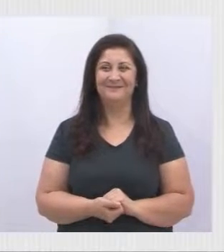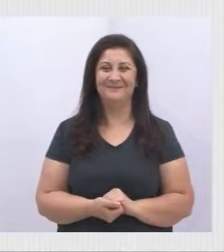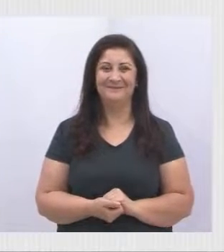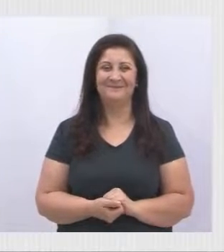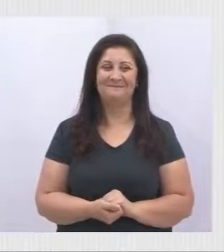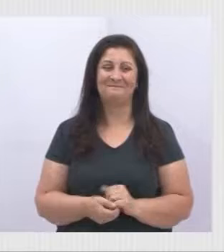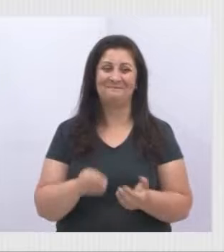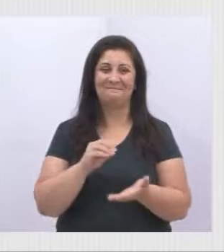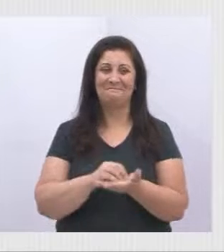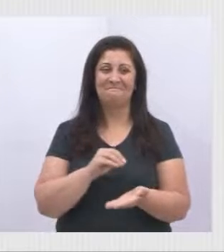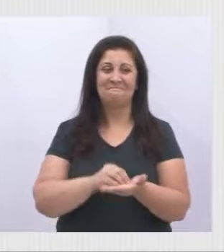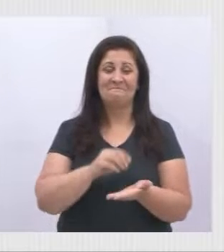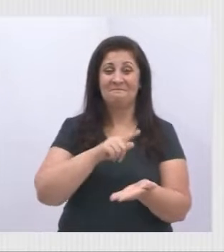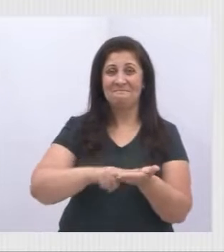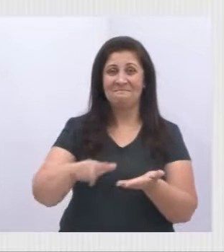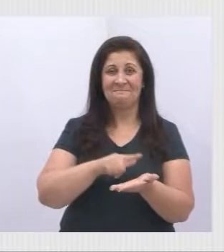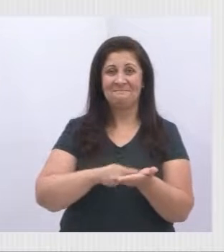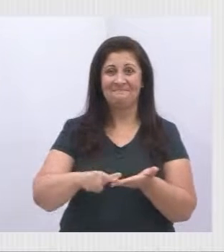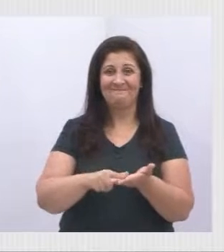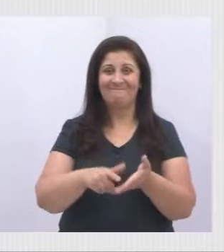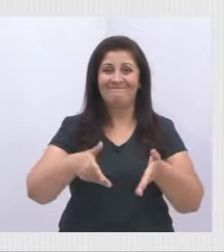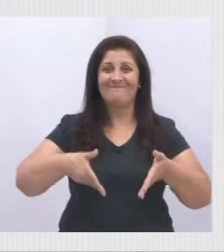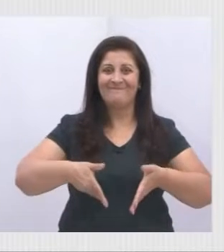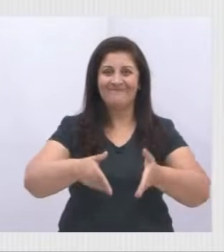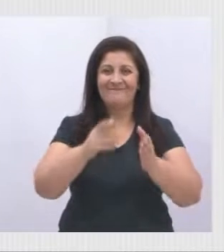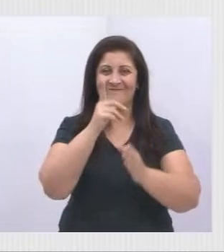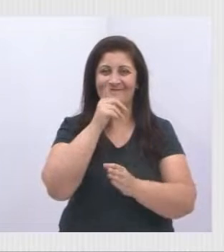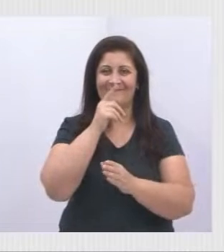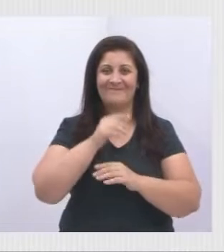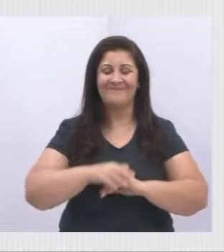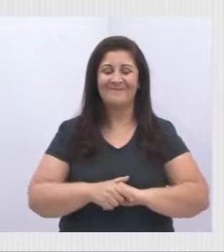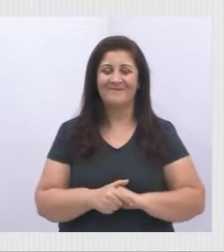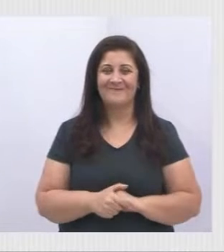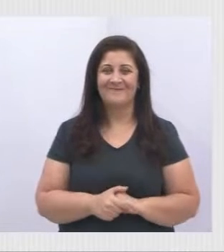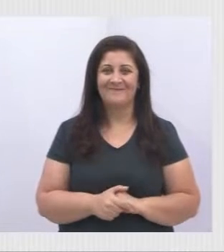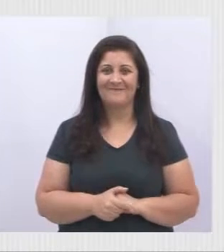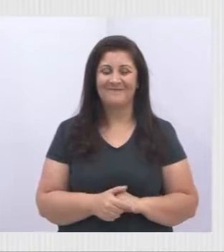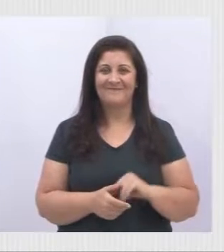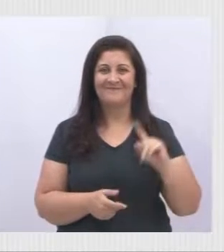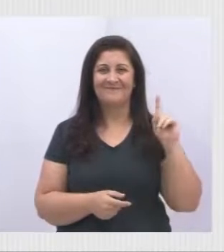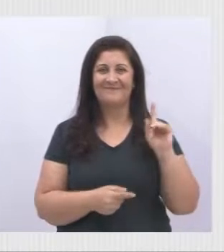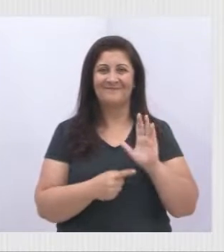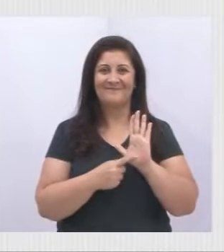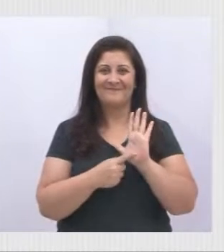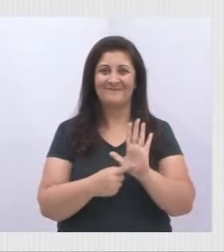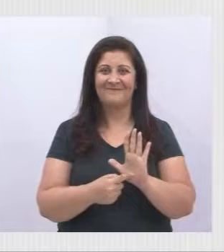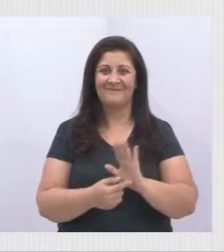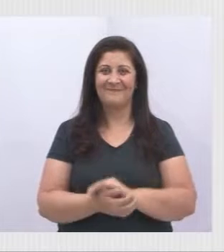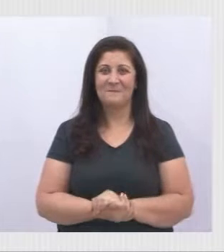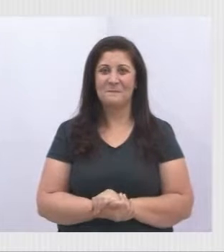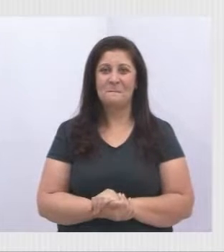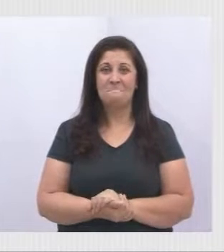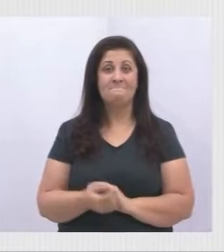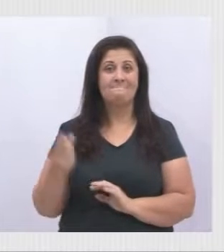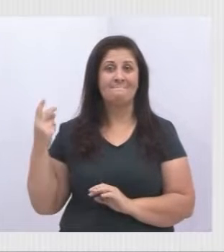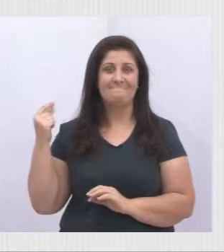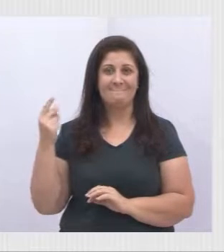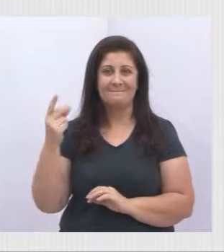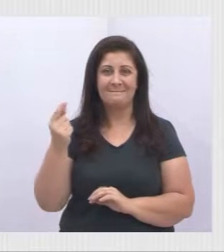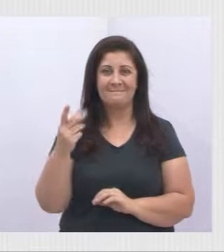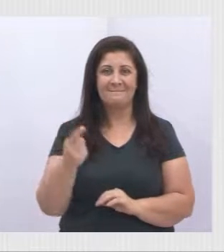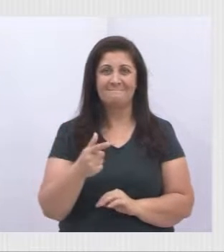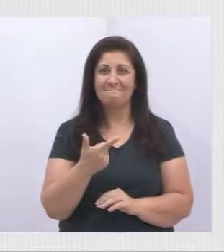Falta de limpeza no valetão da Avenida dos Migrantes, no Parque Minha Lua. Faz muito tempo que não